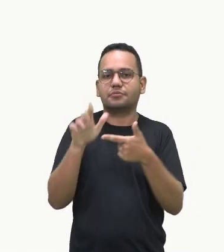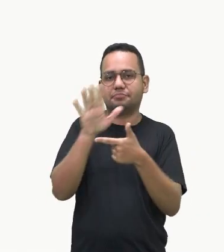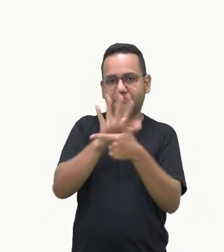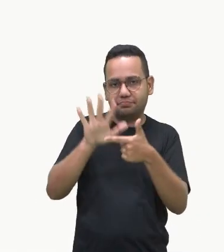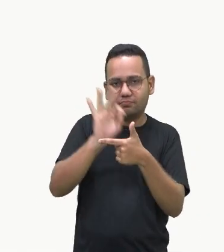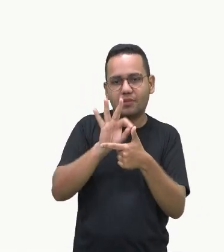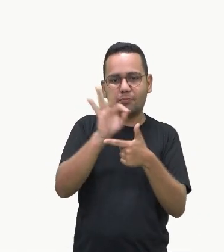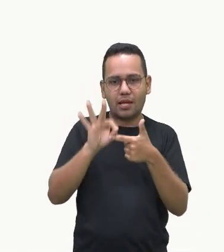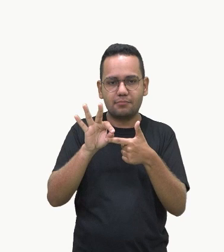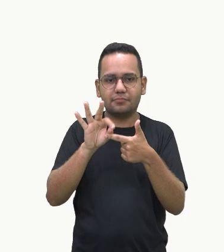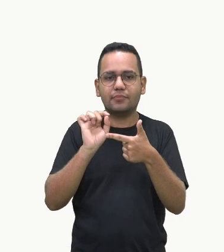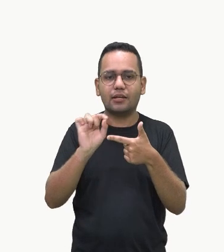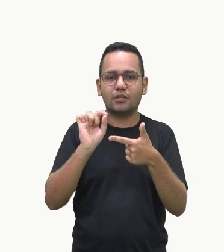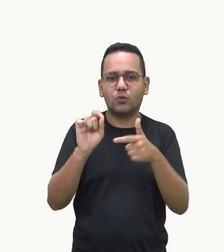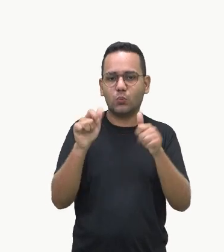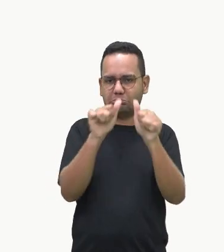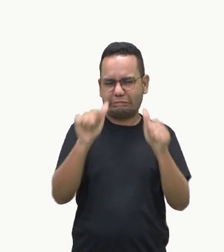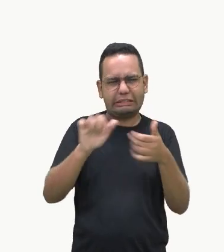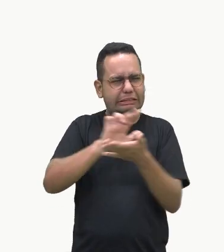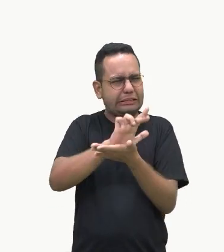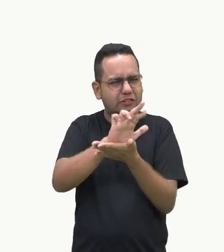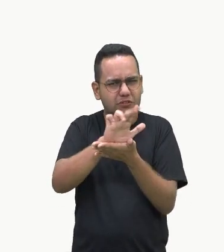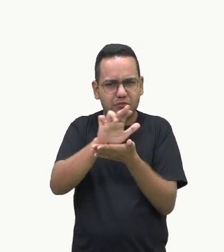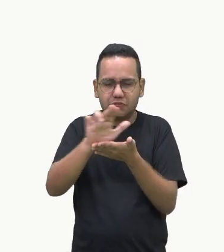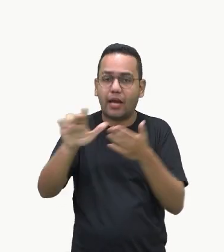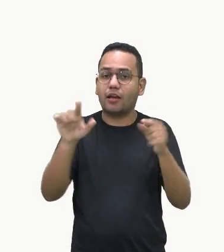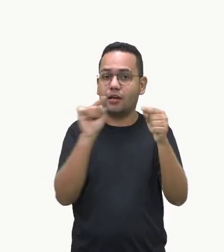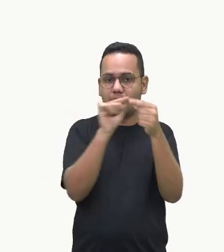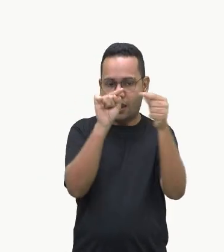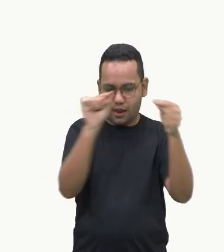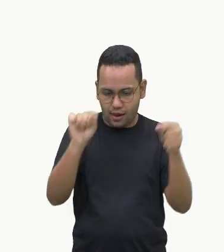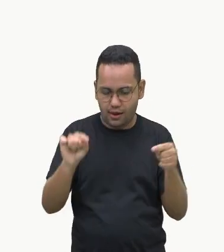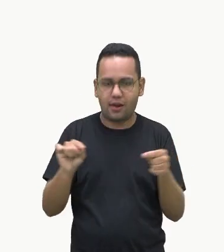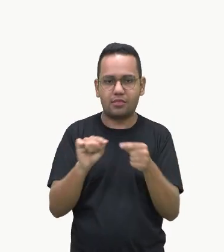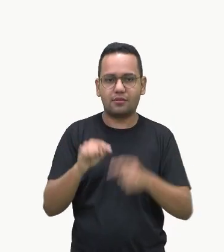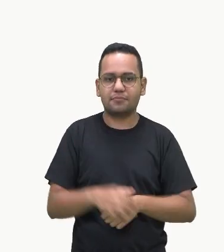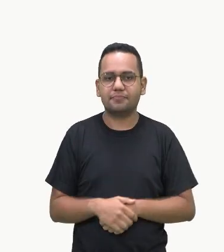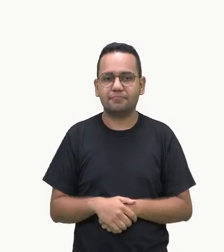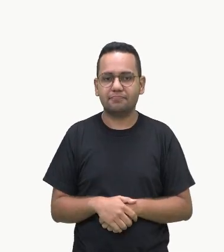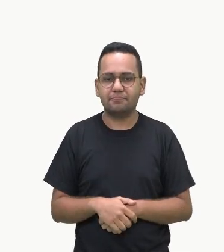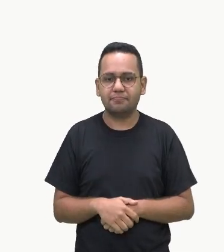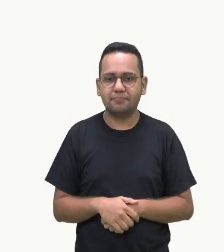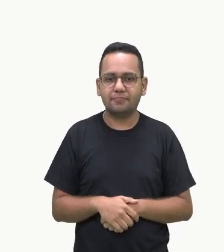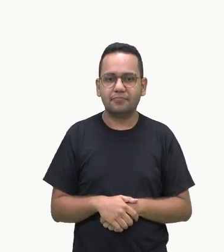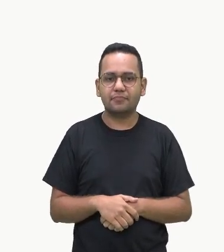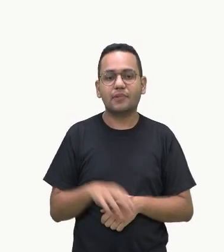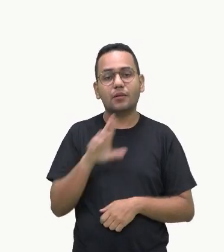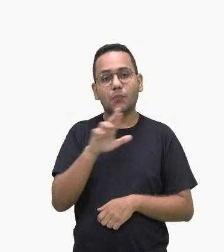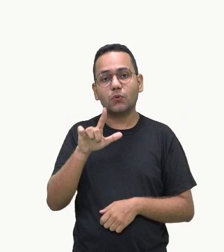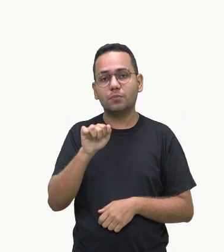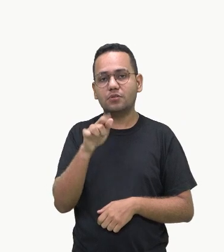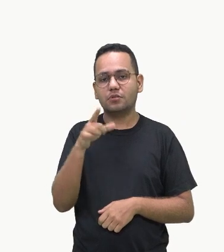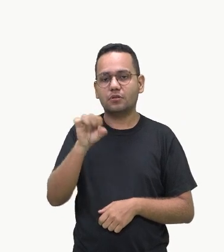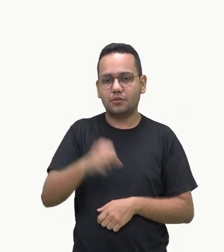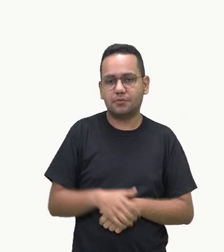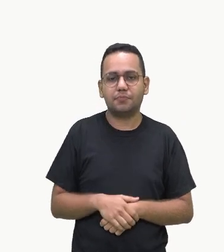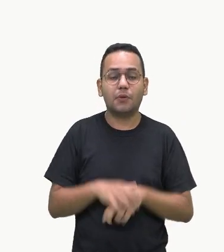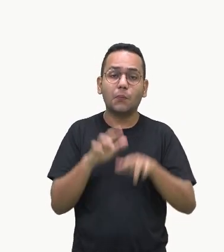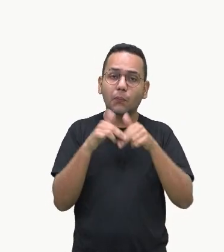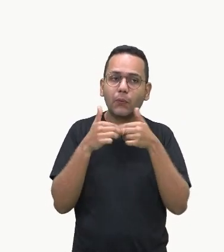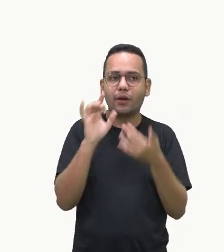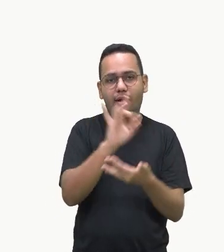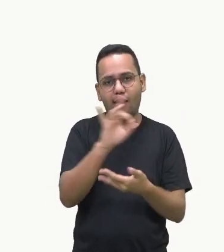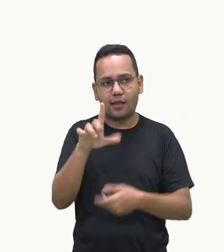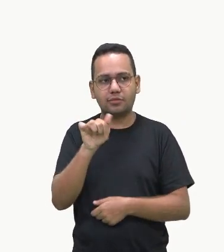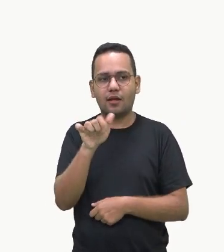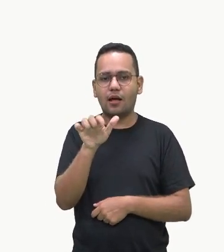uma sequência finita de segmentos de reta, chamados de lados. Cada lado